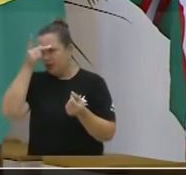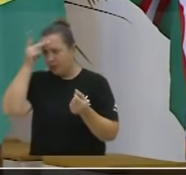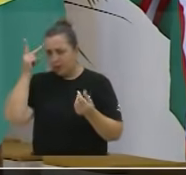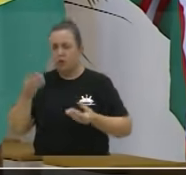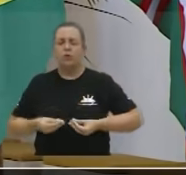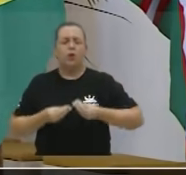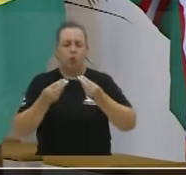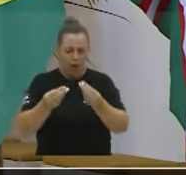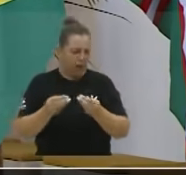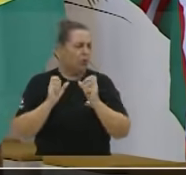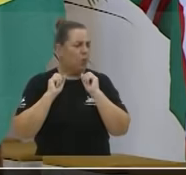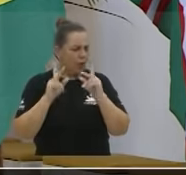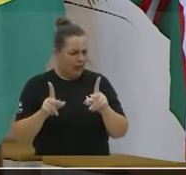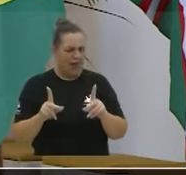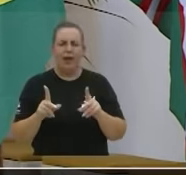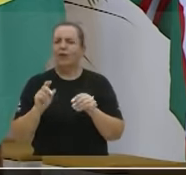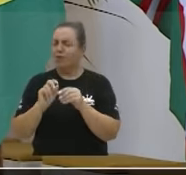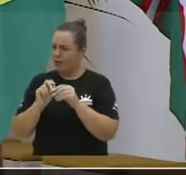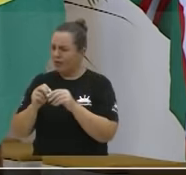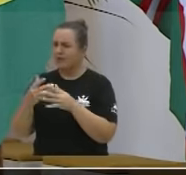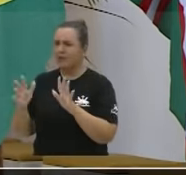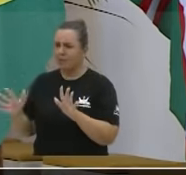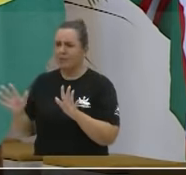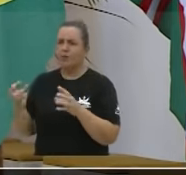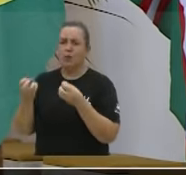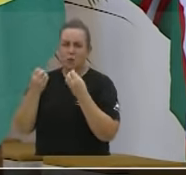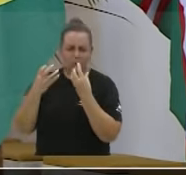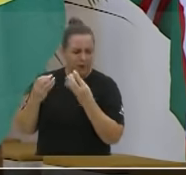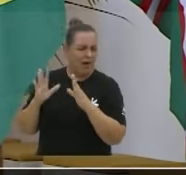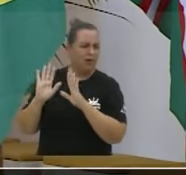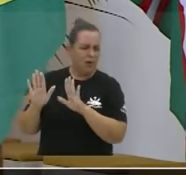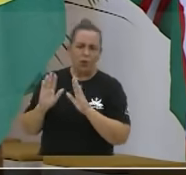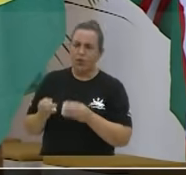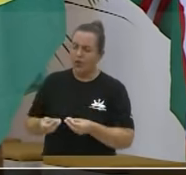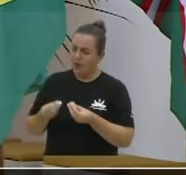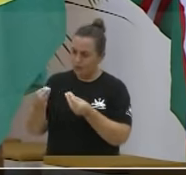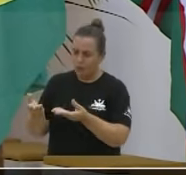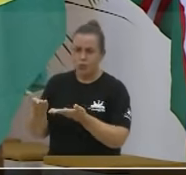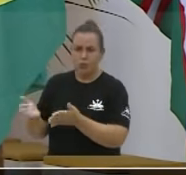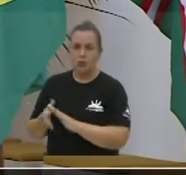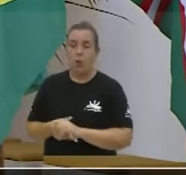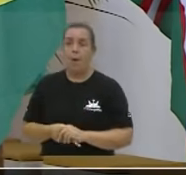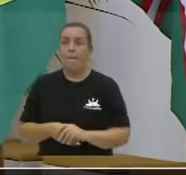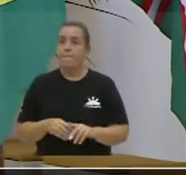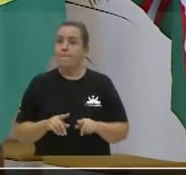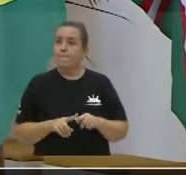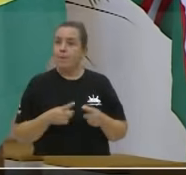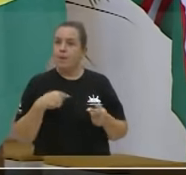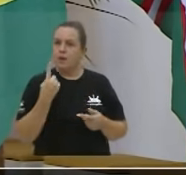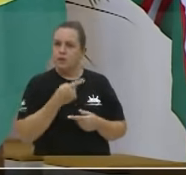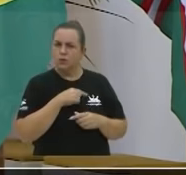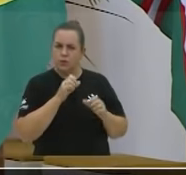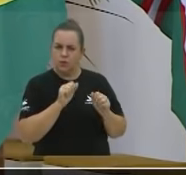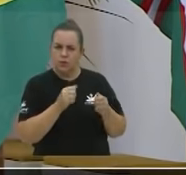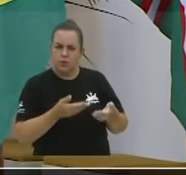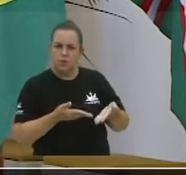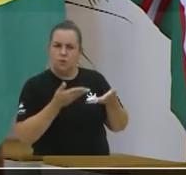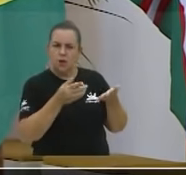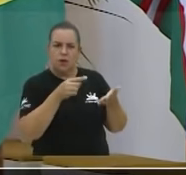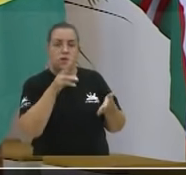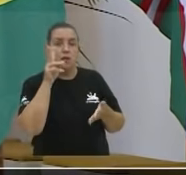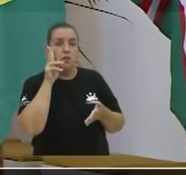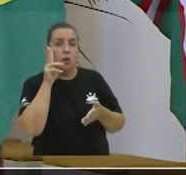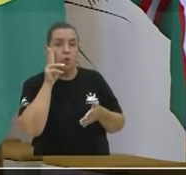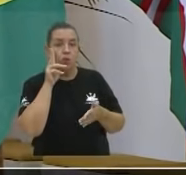live, há outros que fazem em outros momentos, que são muito generosos. Mas o que nós podemos dar nessa